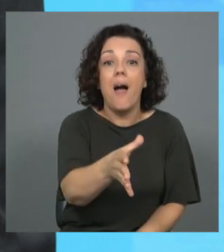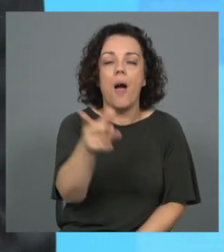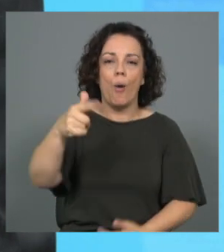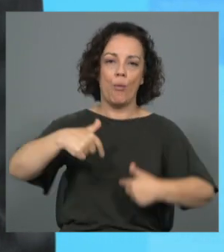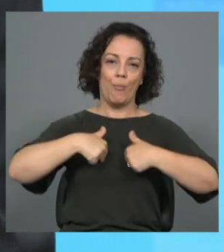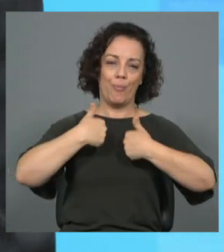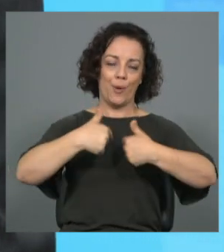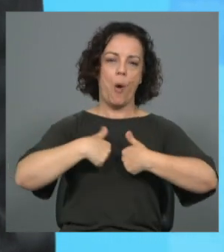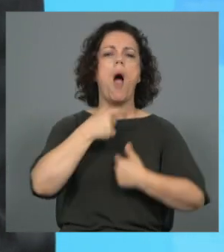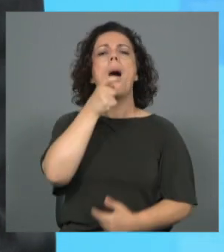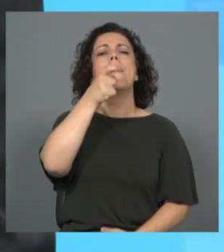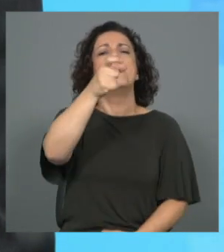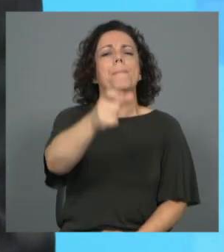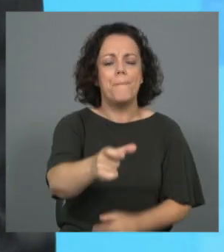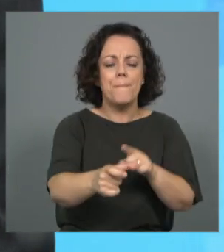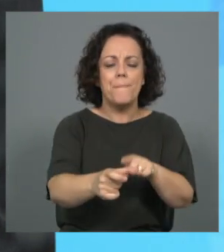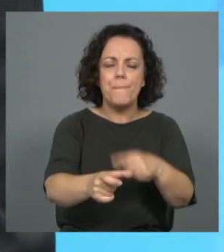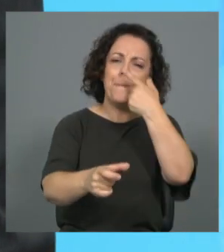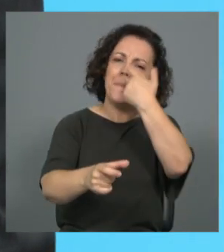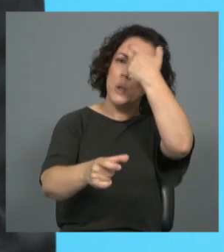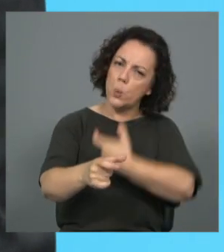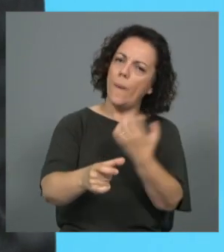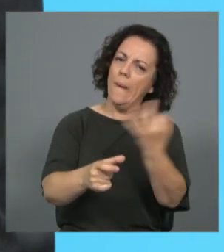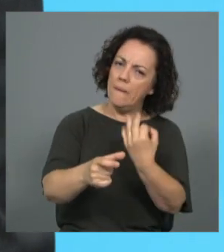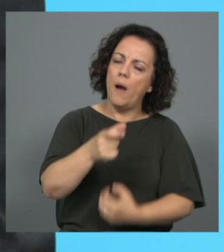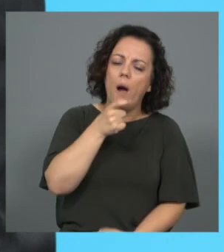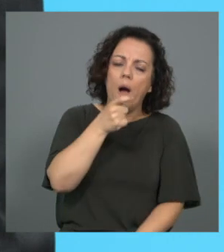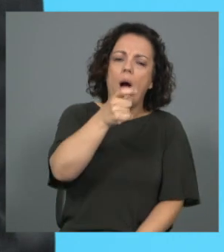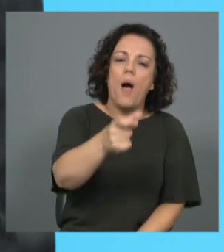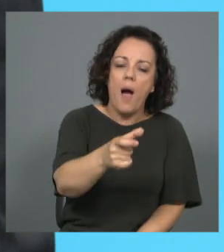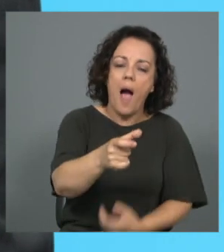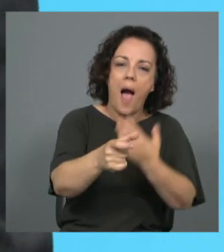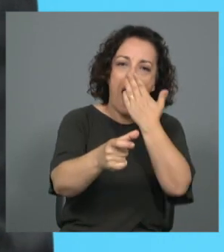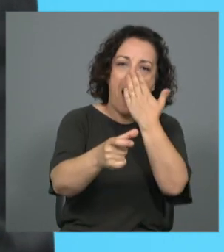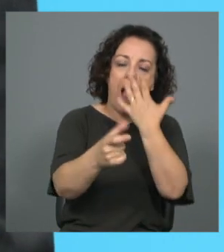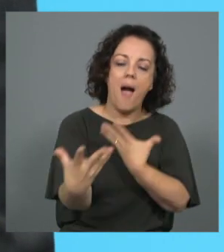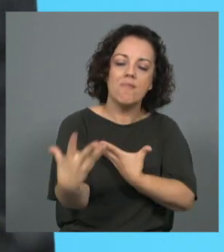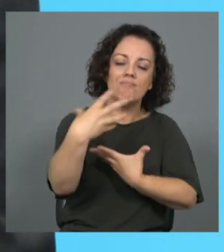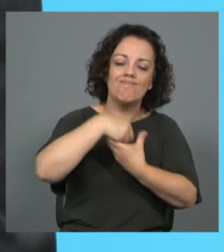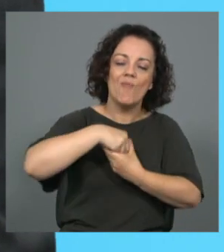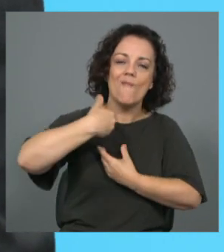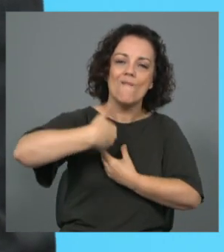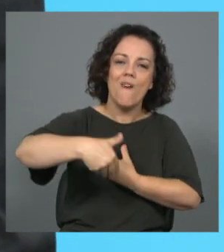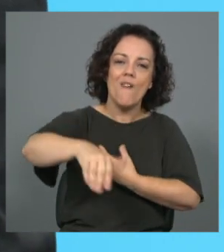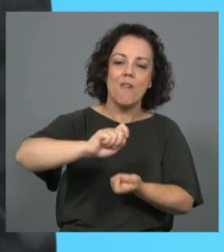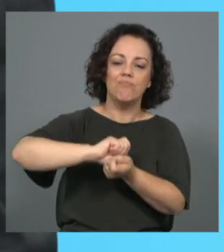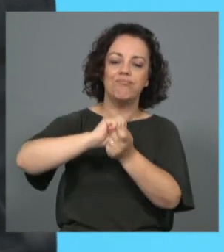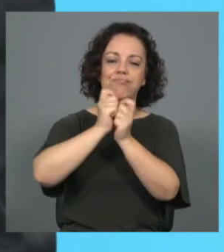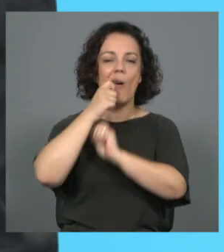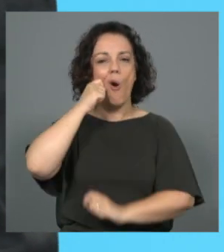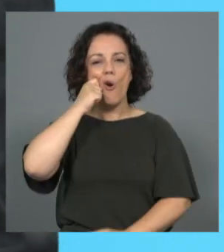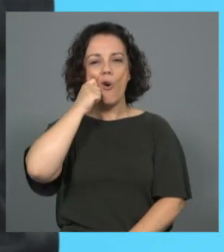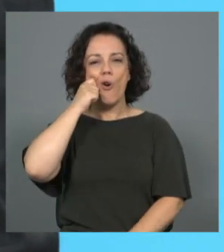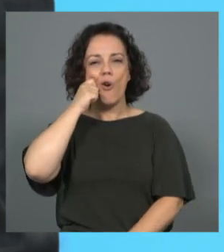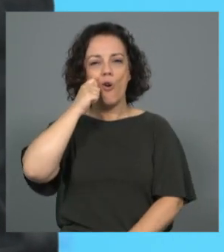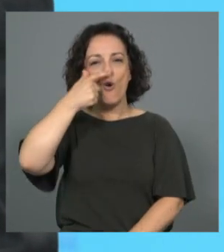palavra humana, mas que ao mesmo tempo faz encarnar a transcendência no humano. É a